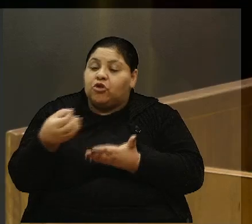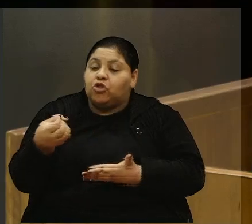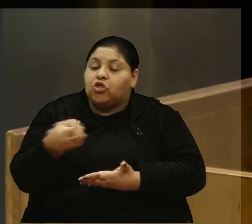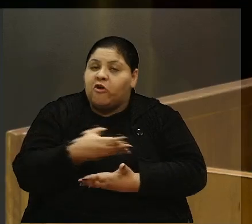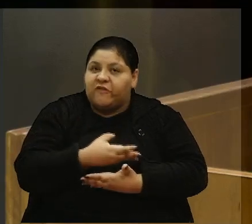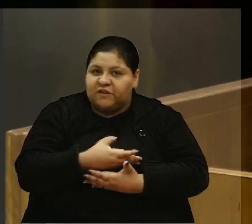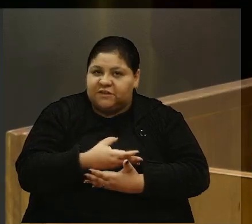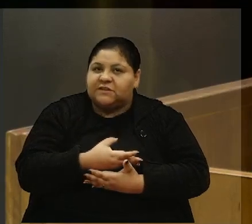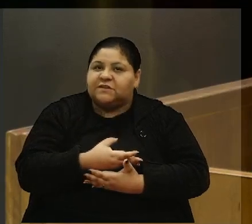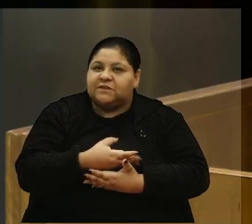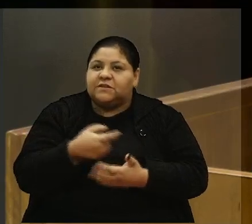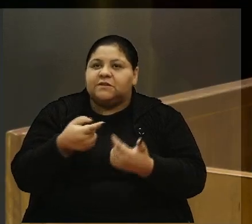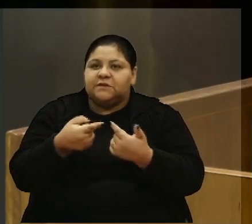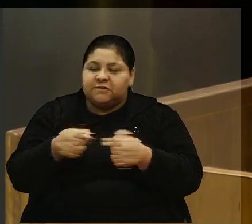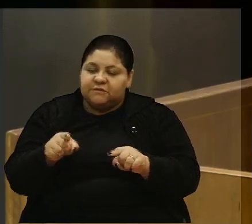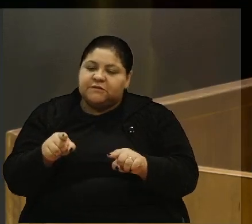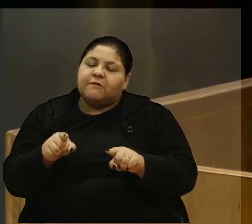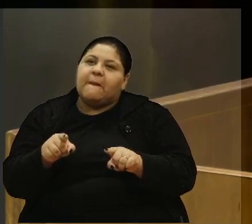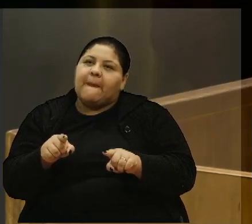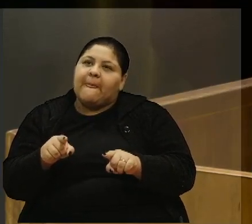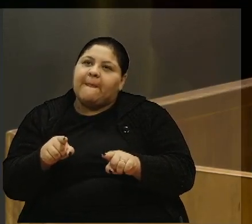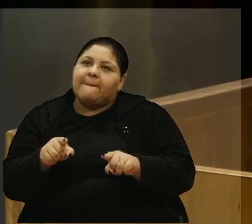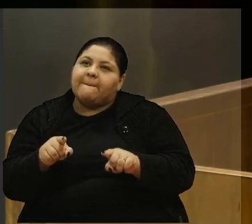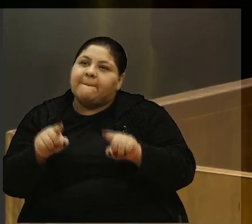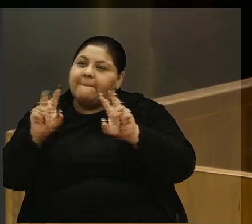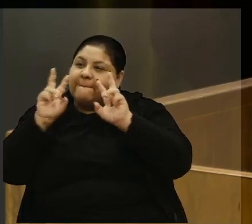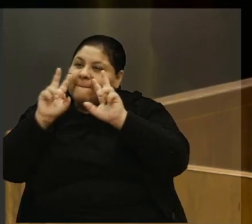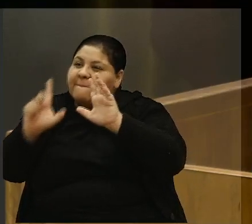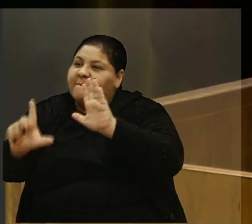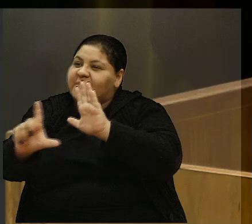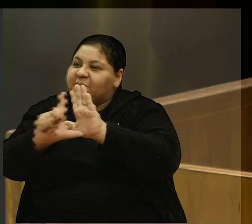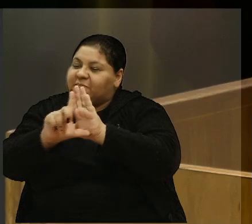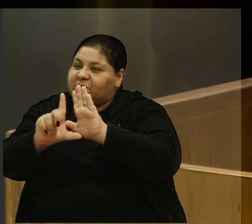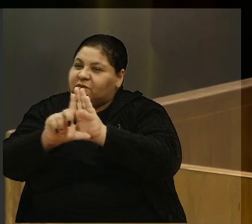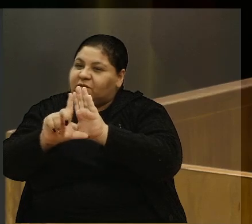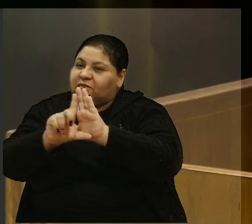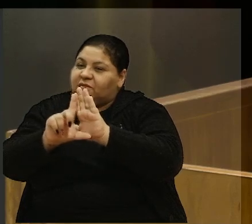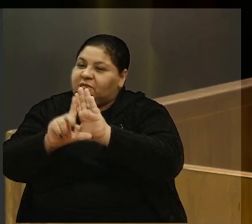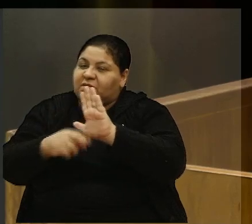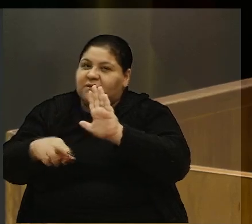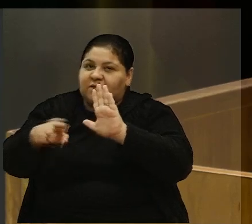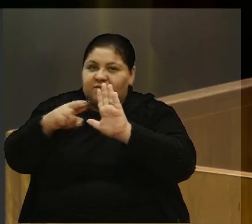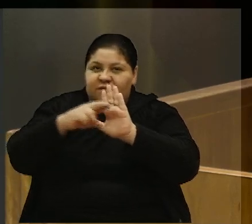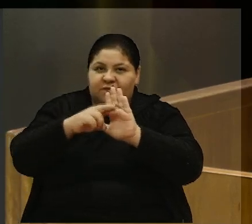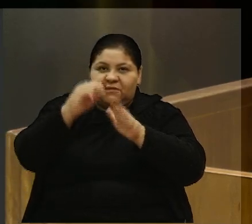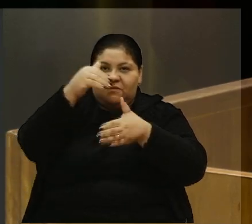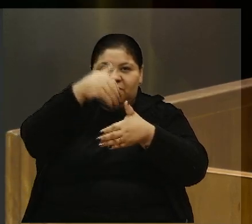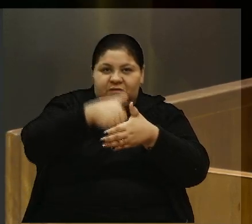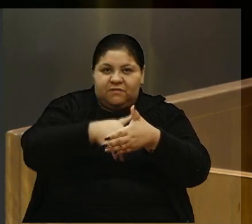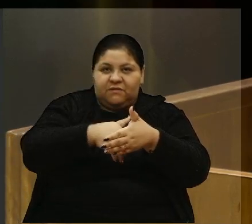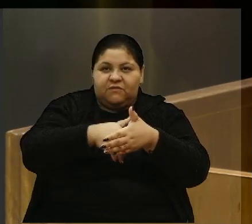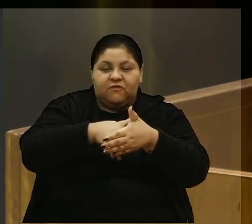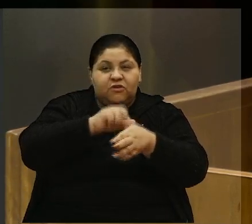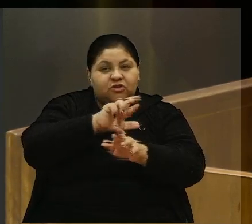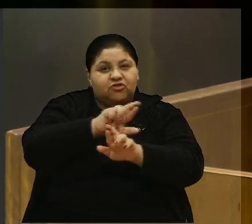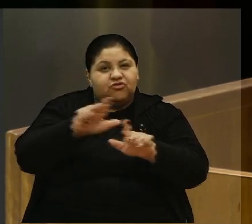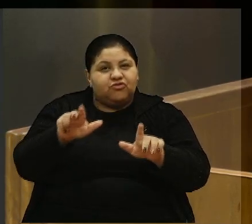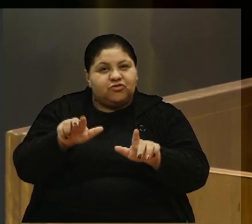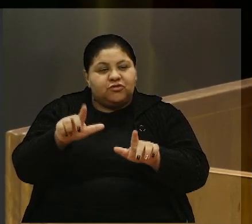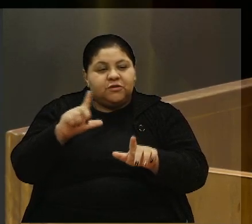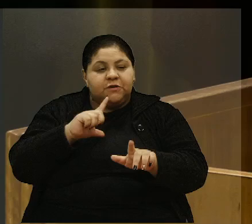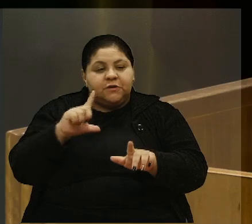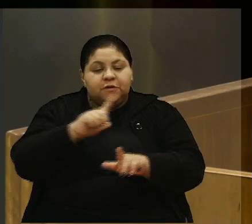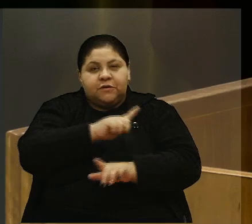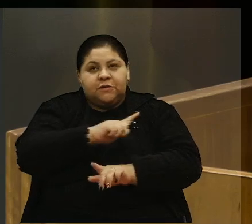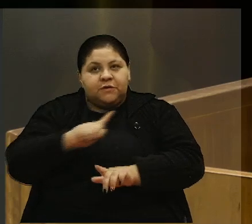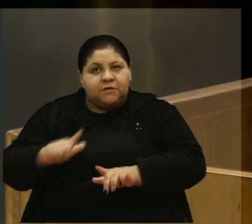novas, mas do ponto de vista da legislação, mas o resultado eleitoral foi adverso. Tivemos um governo